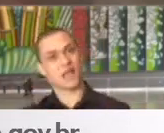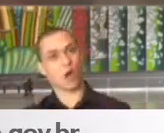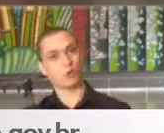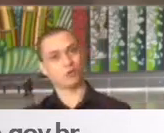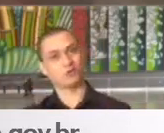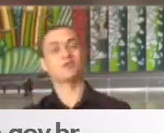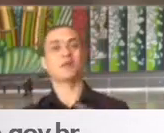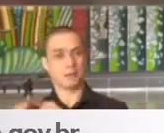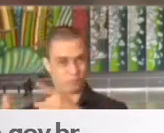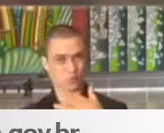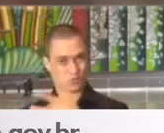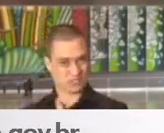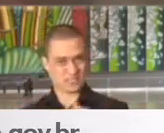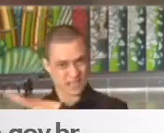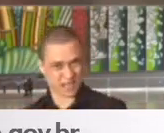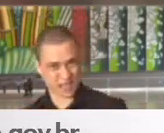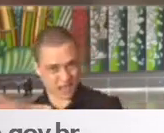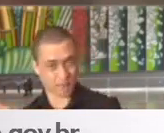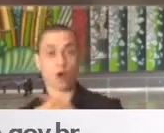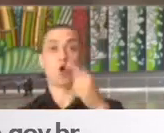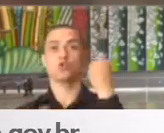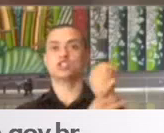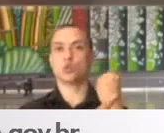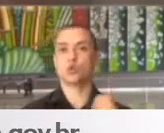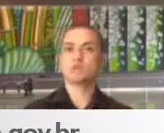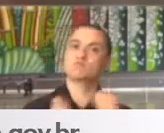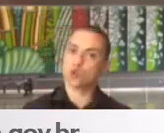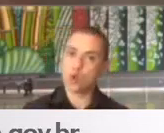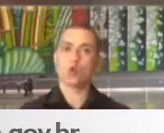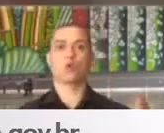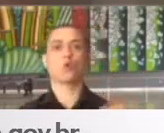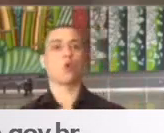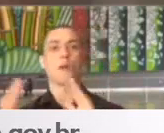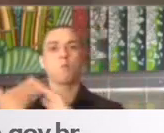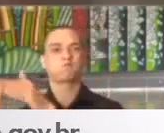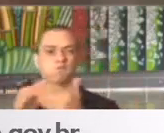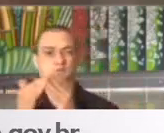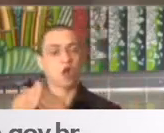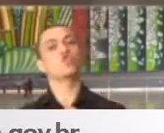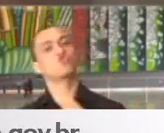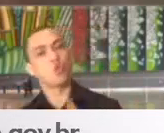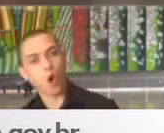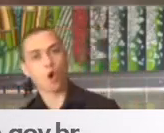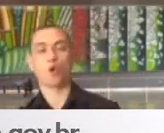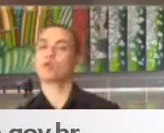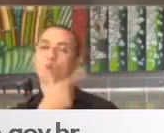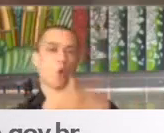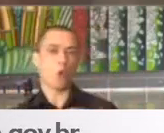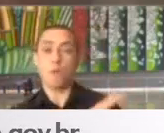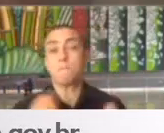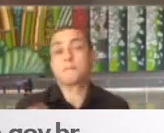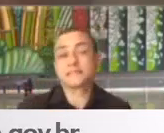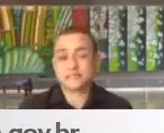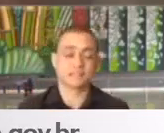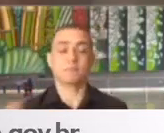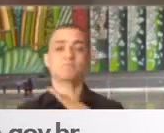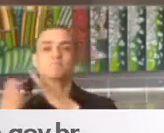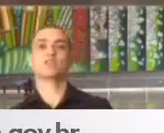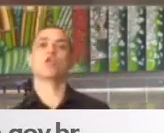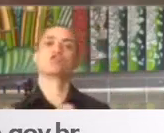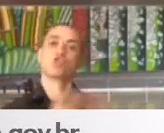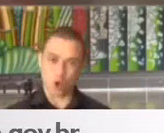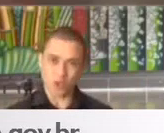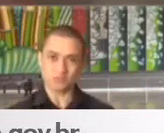de saúde, para a segurança pública, para as comunidades e para os setores mais necessitados da